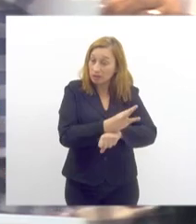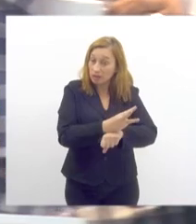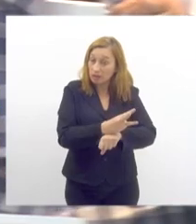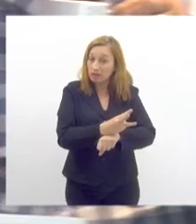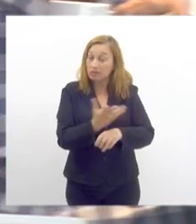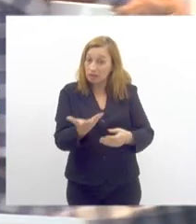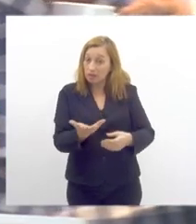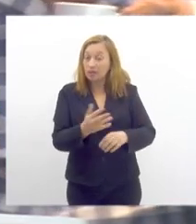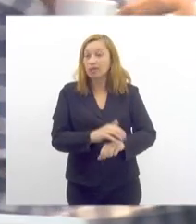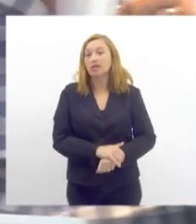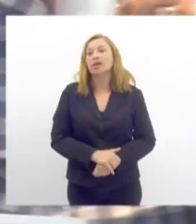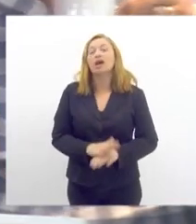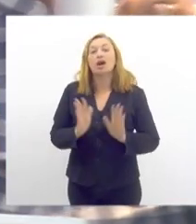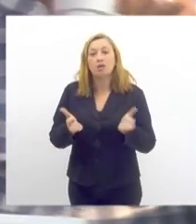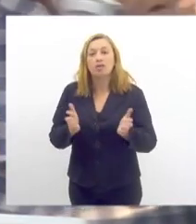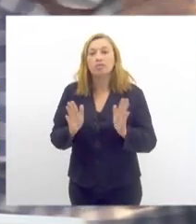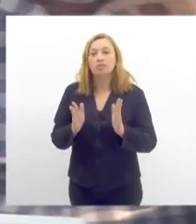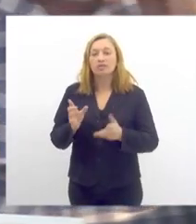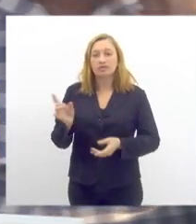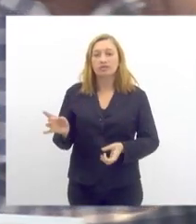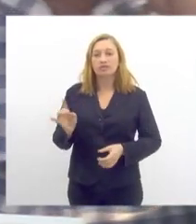história. Mas só para encerrar, então,